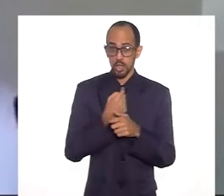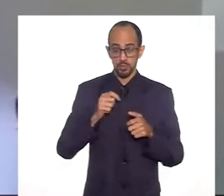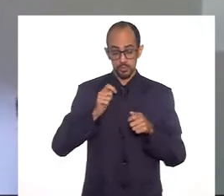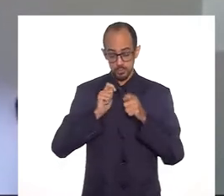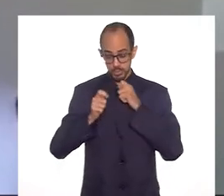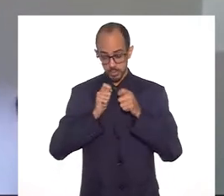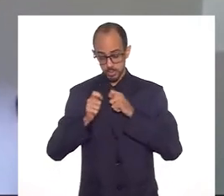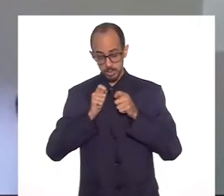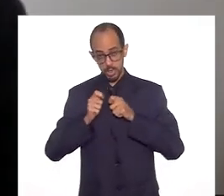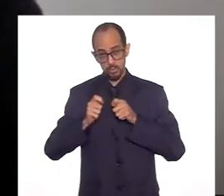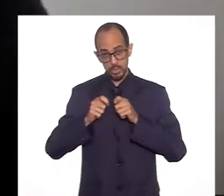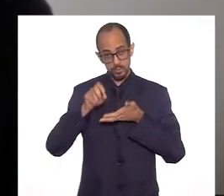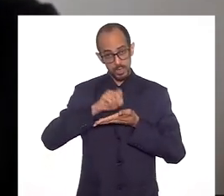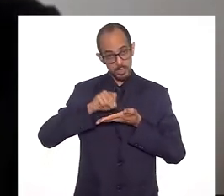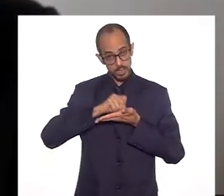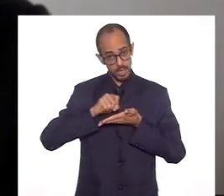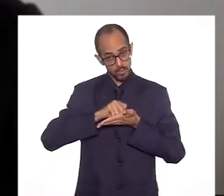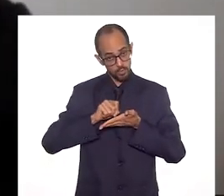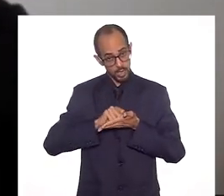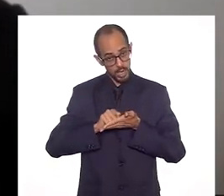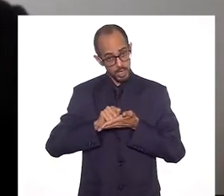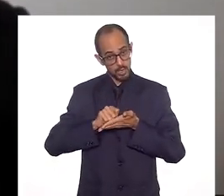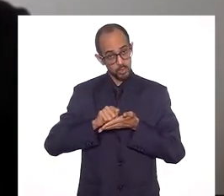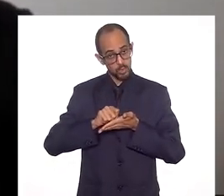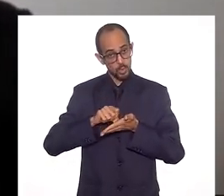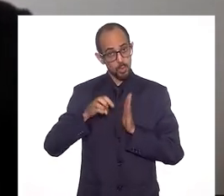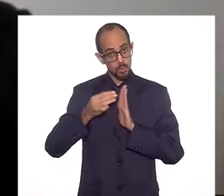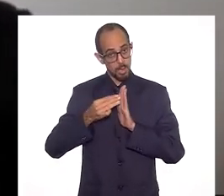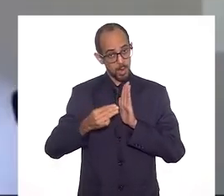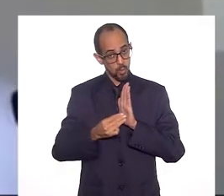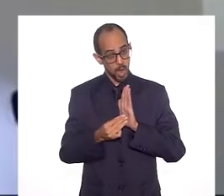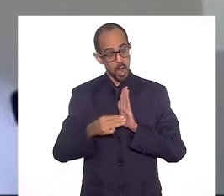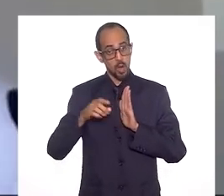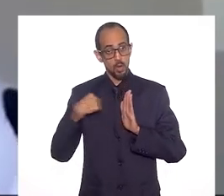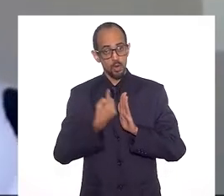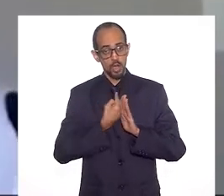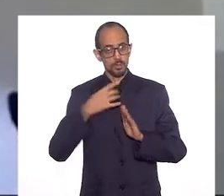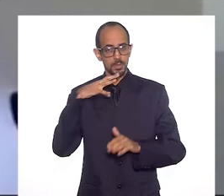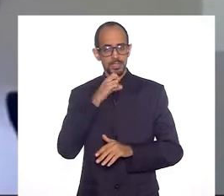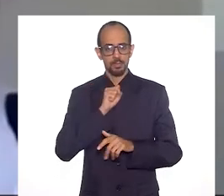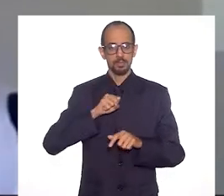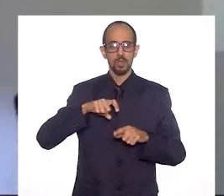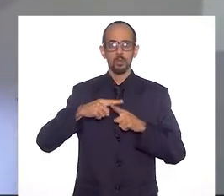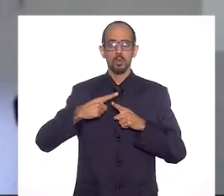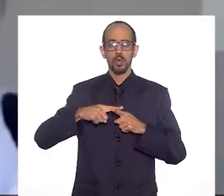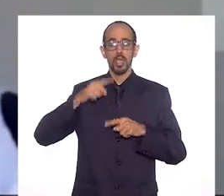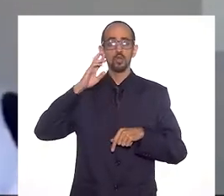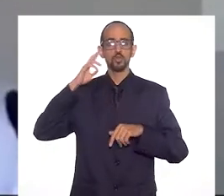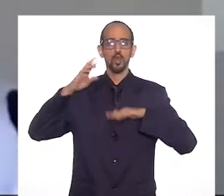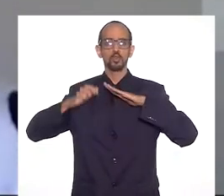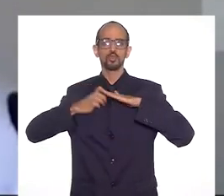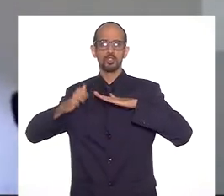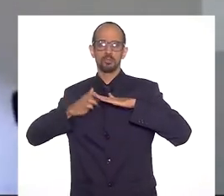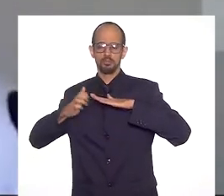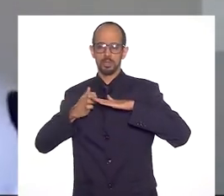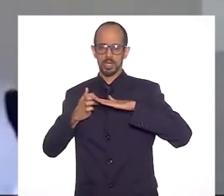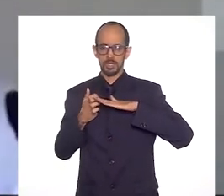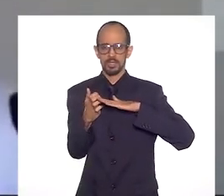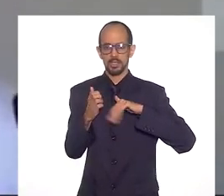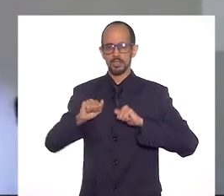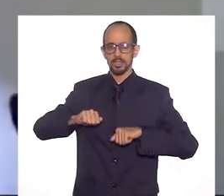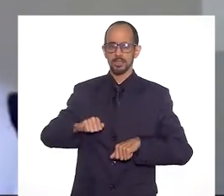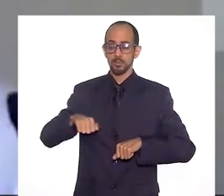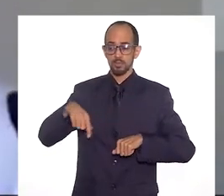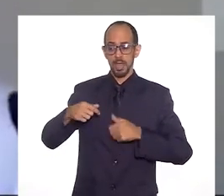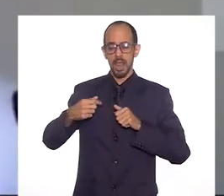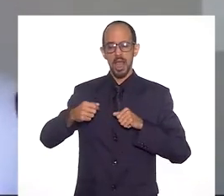conforme foi escrevendo o guia, a gente foi percebendo que ainda tem muito isso. Os investidores, por toda a sua definição,